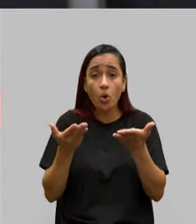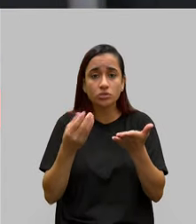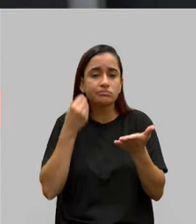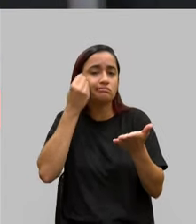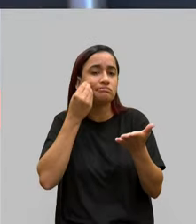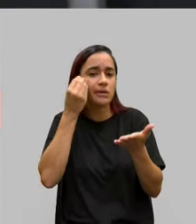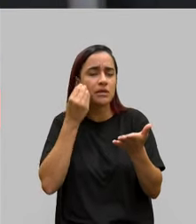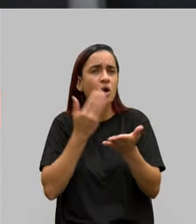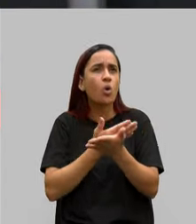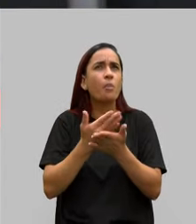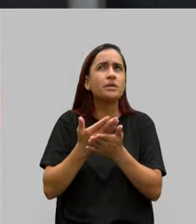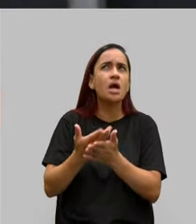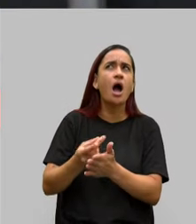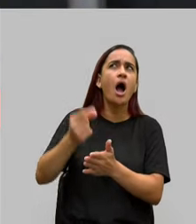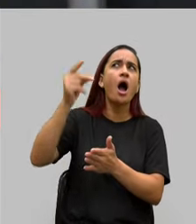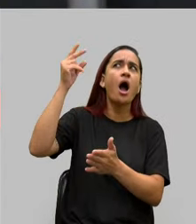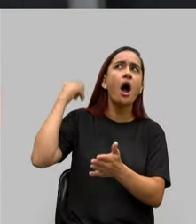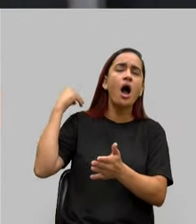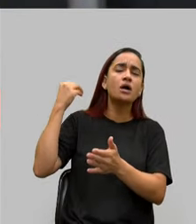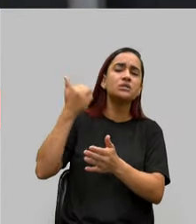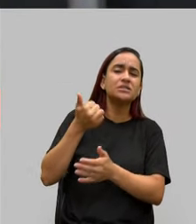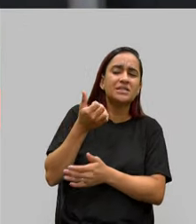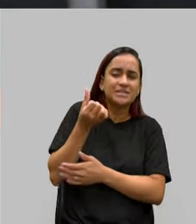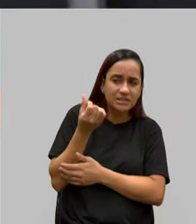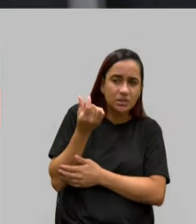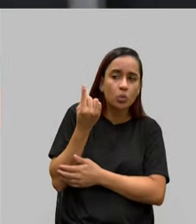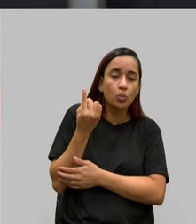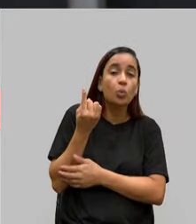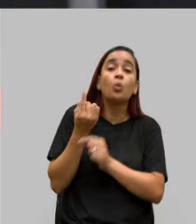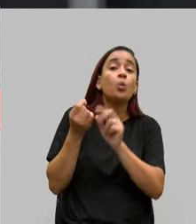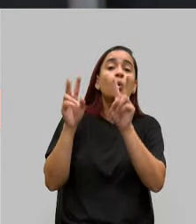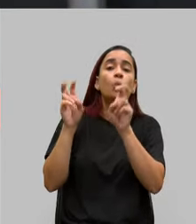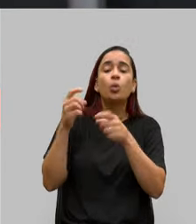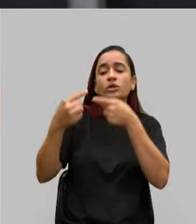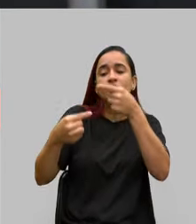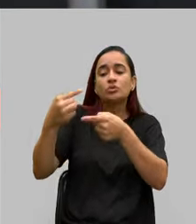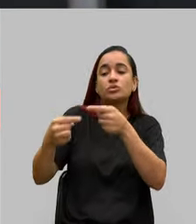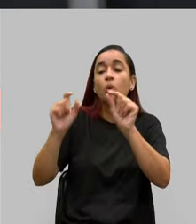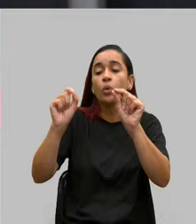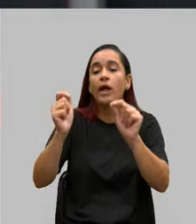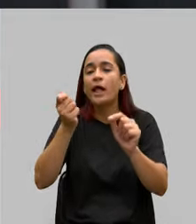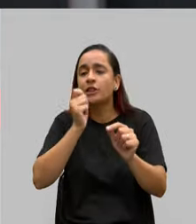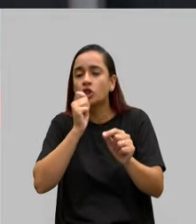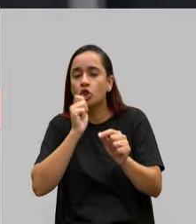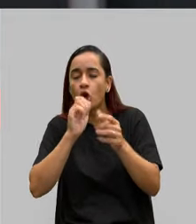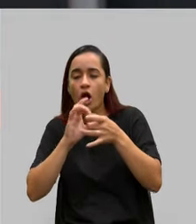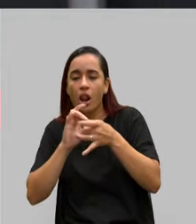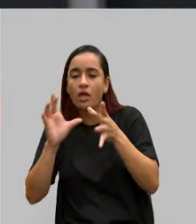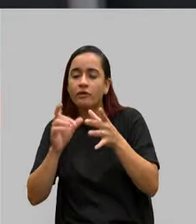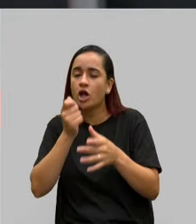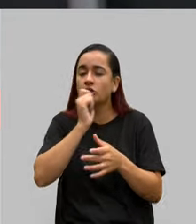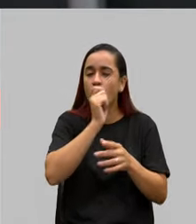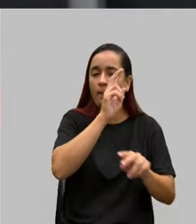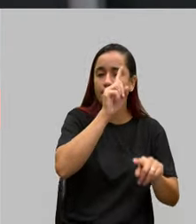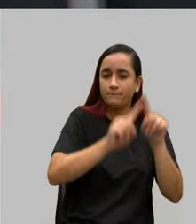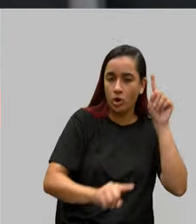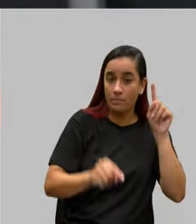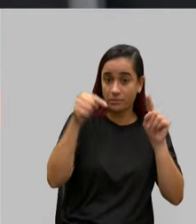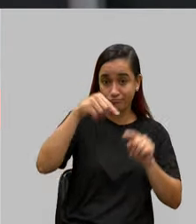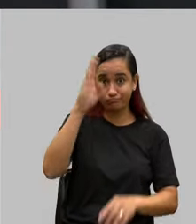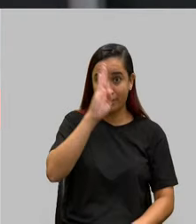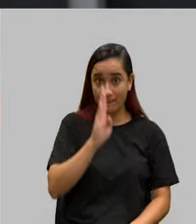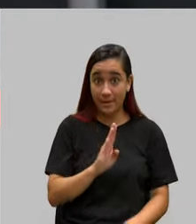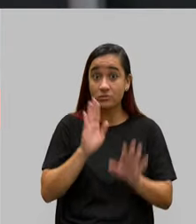61 o que a gente tem é uma discussão sobre drogas lícita ilícitas no Brasil e a gente precisa ter a